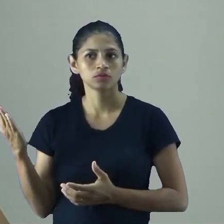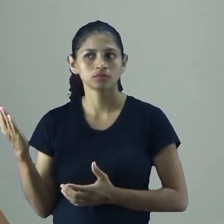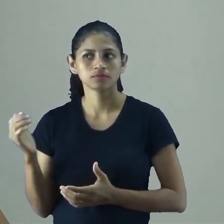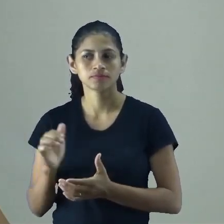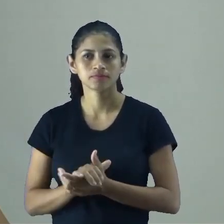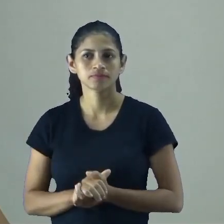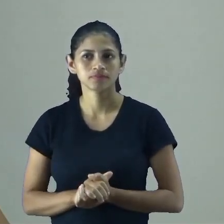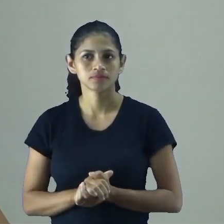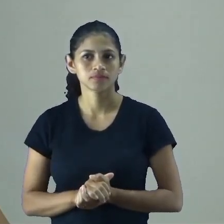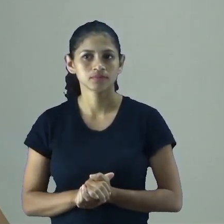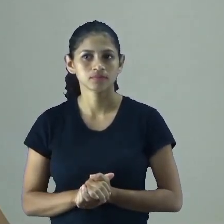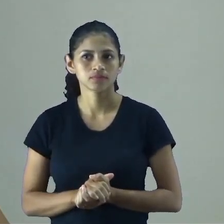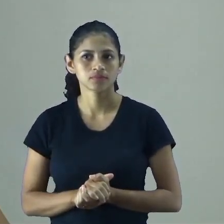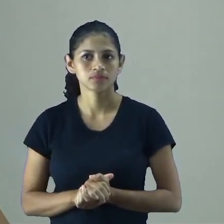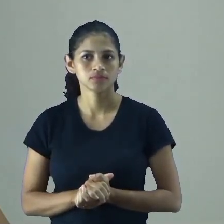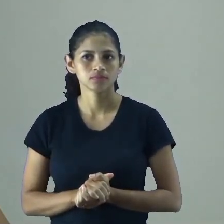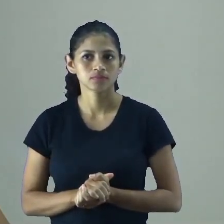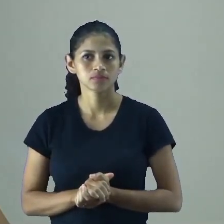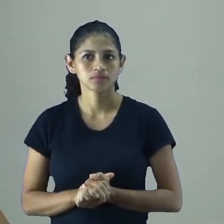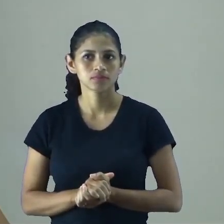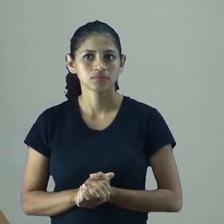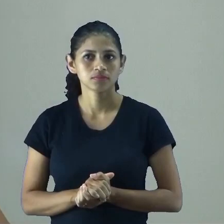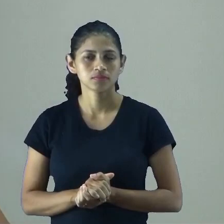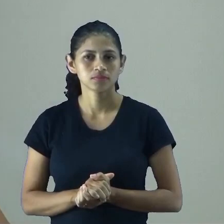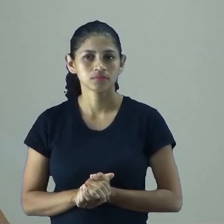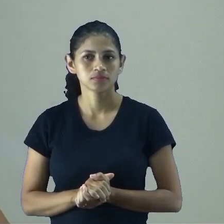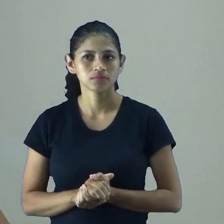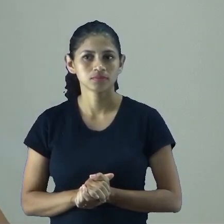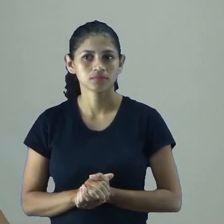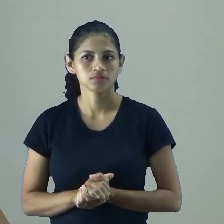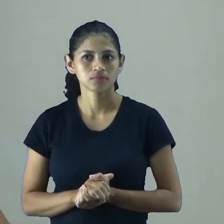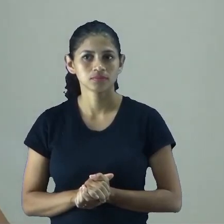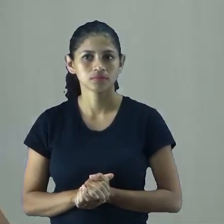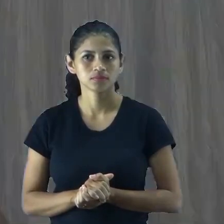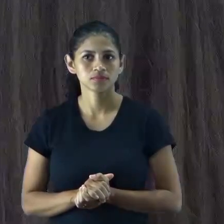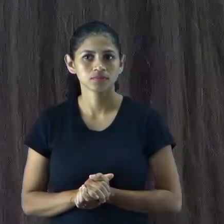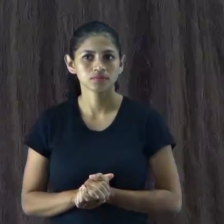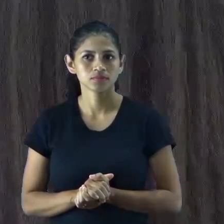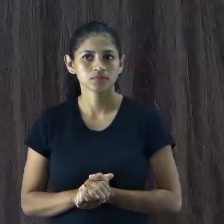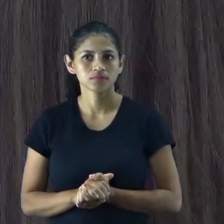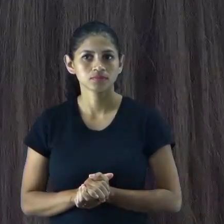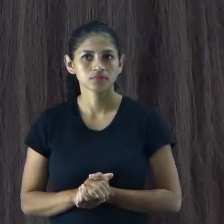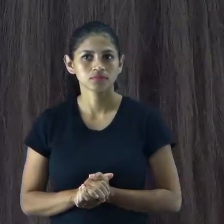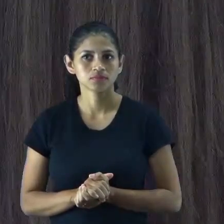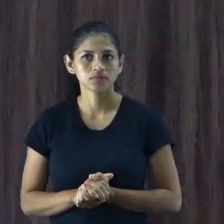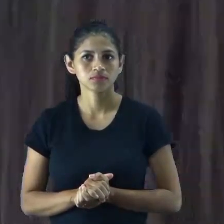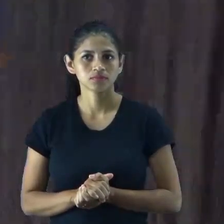E a gente vai colocar aqui na primeira linha certo